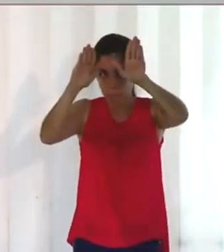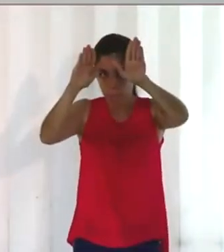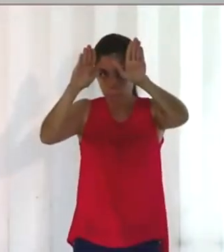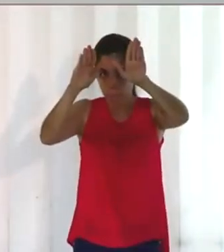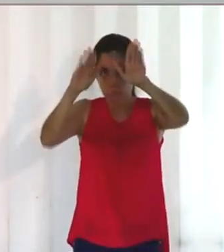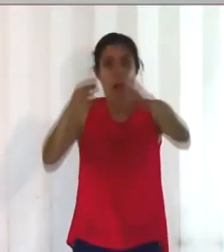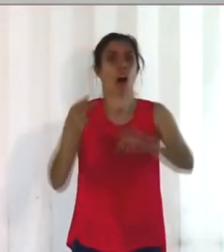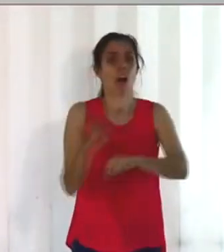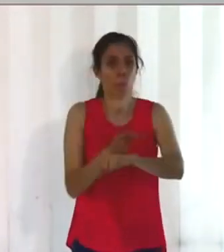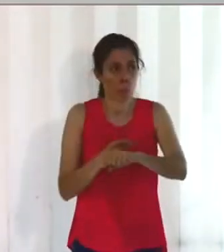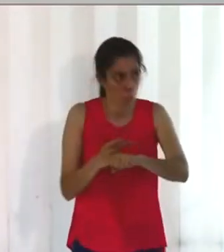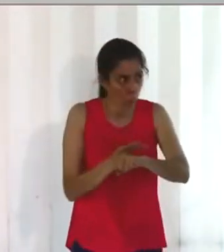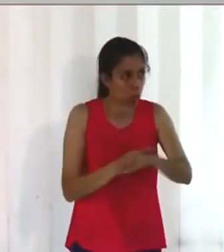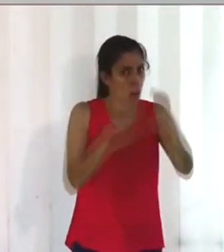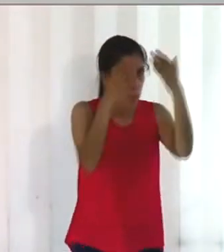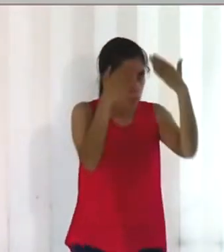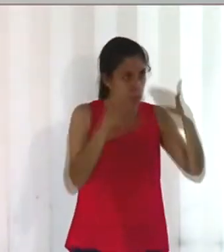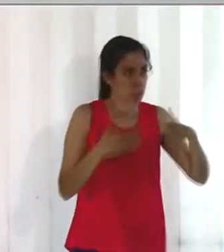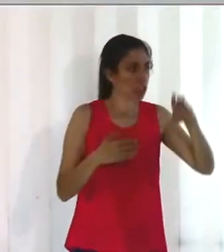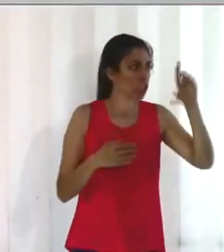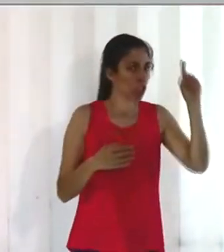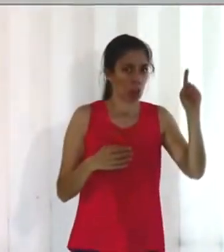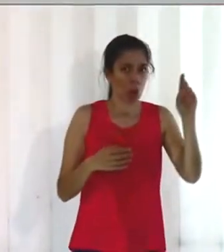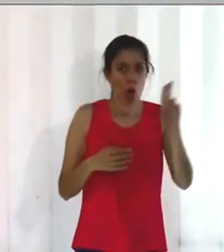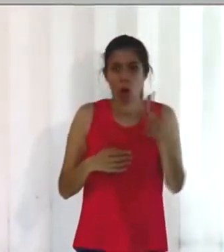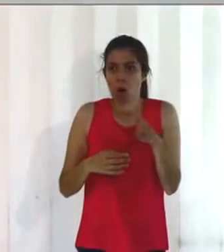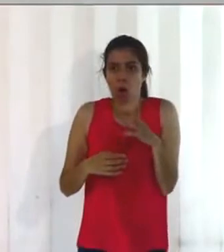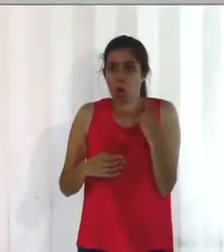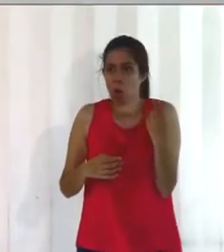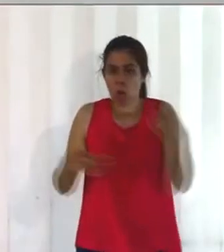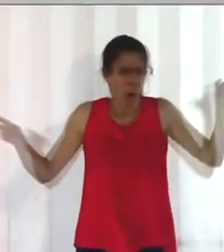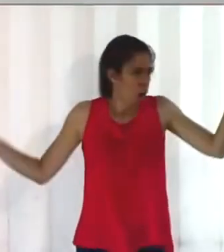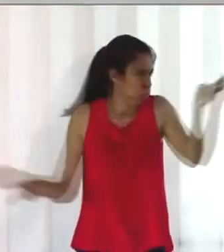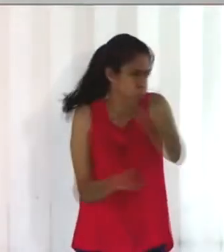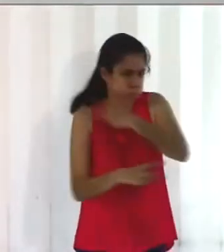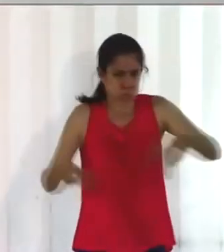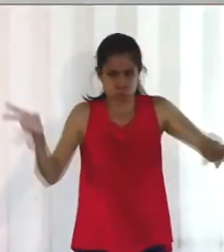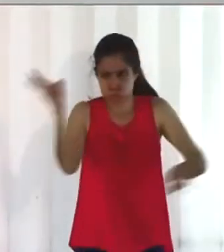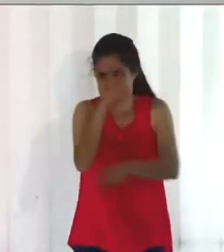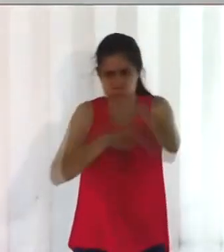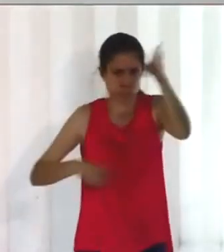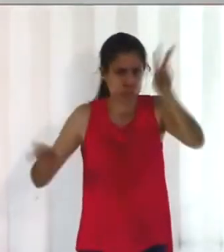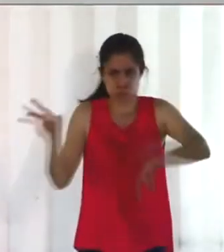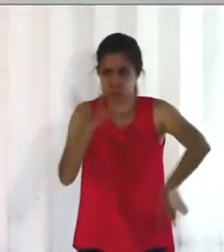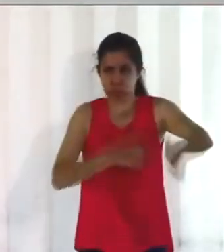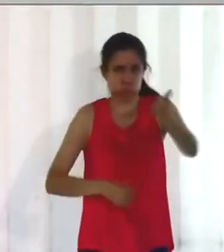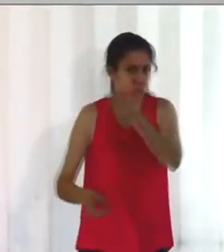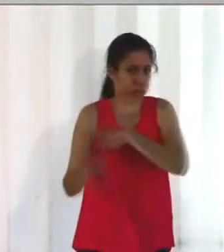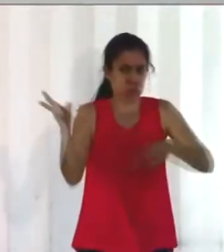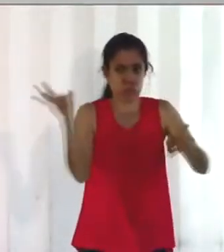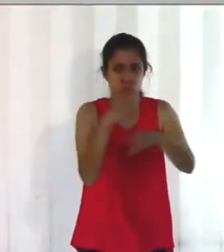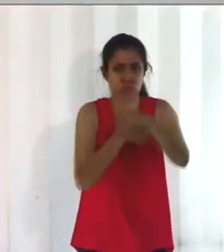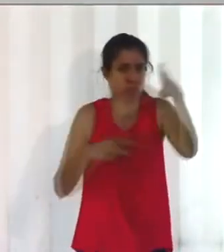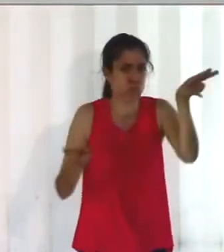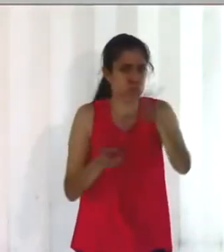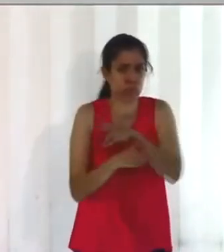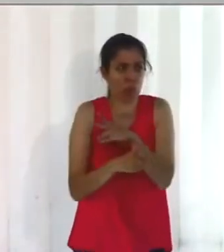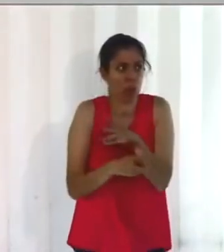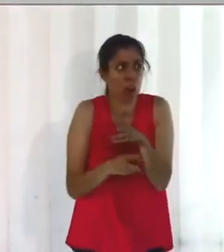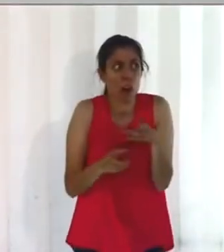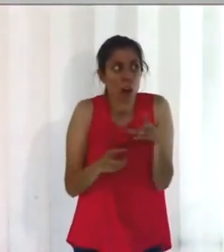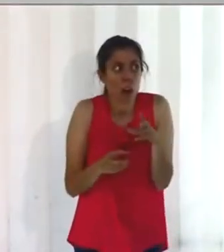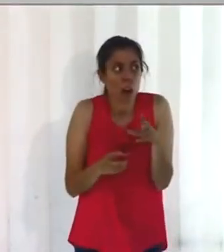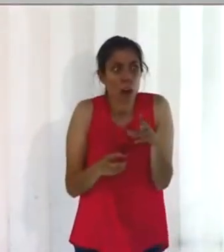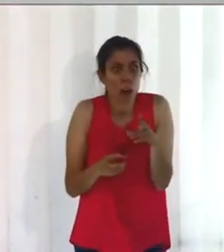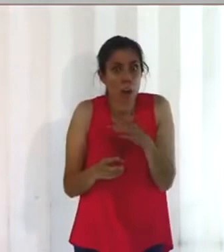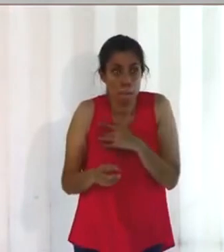nós aprendemos com estas coisas? Será que nós diminuímos o nosso tempo de chuveiro? Será que nós aprendemos com os fatos,